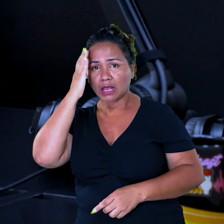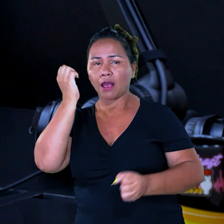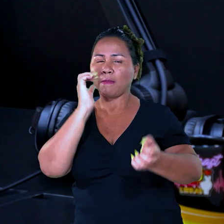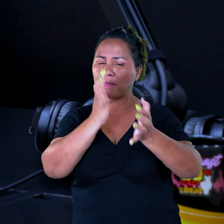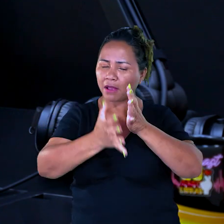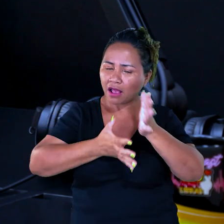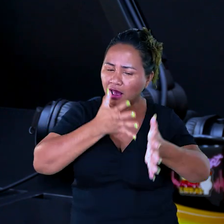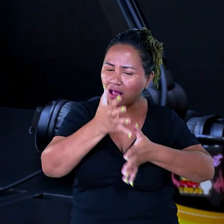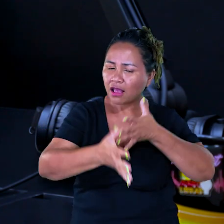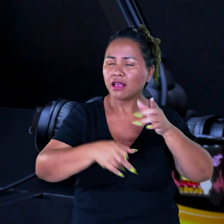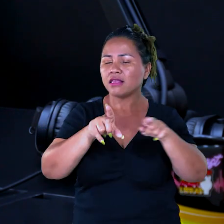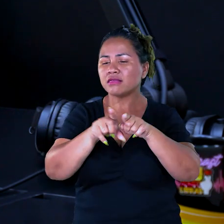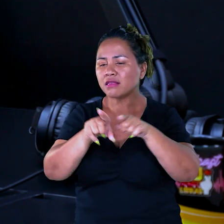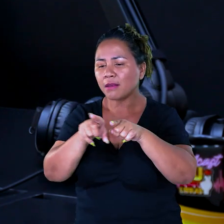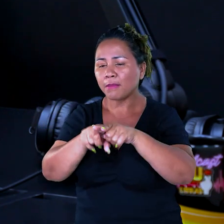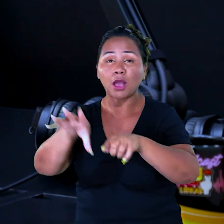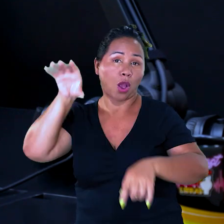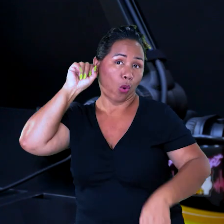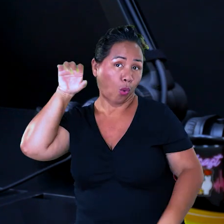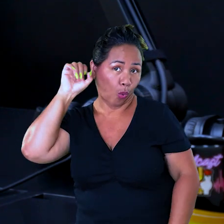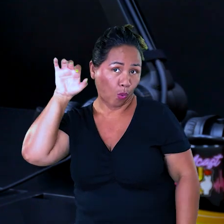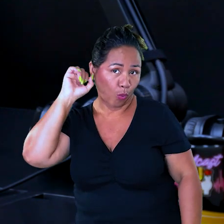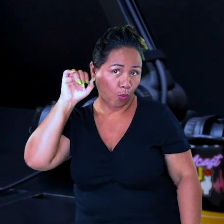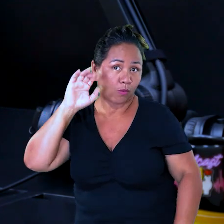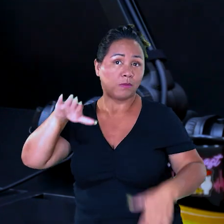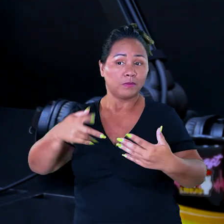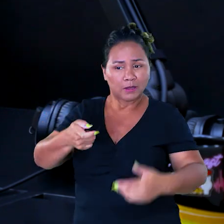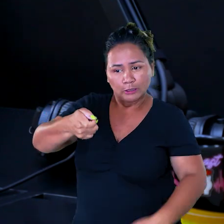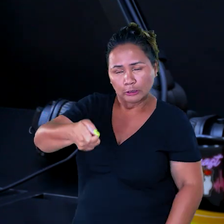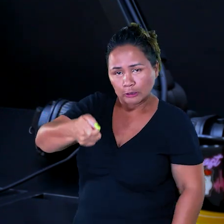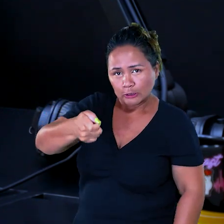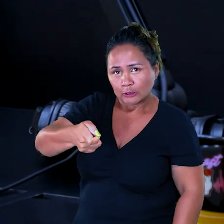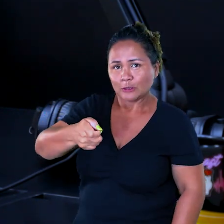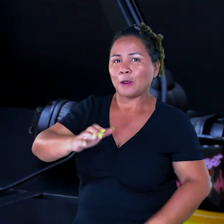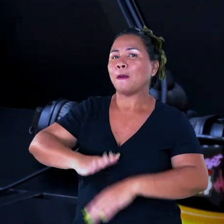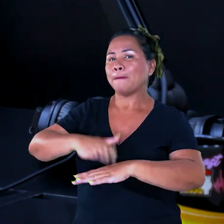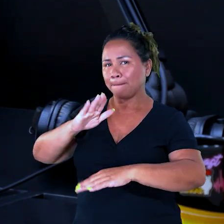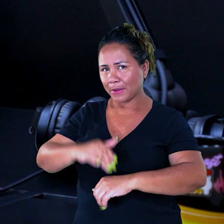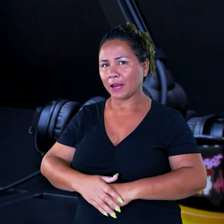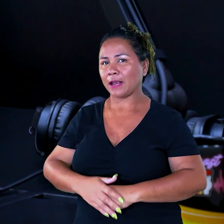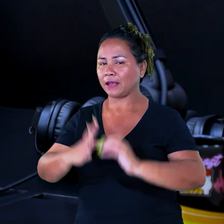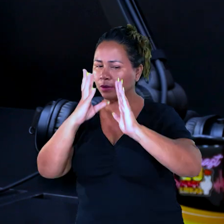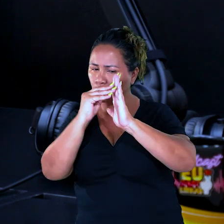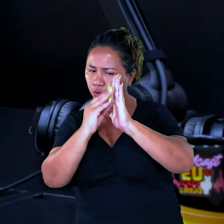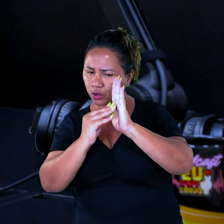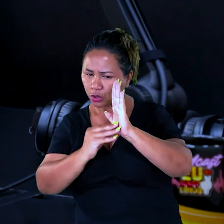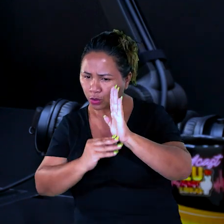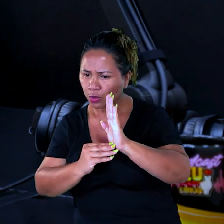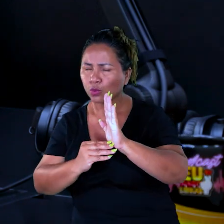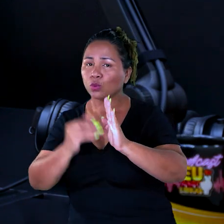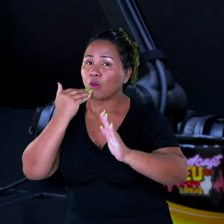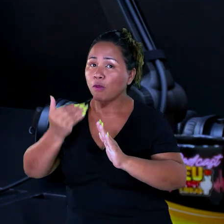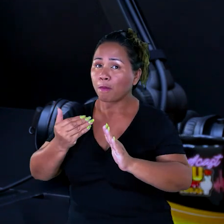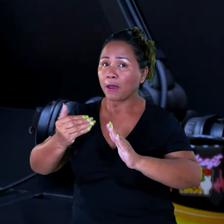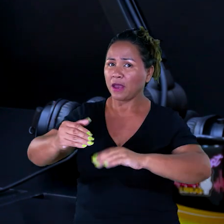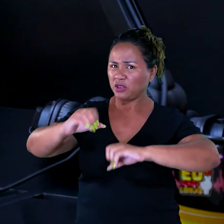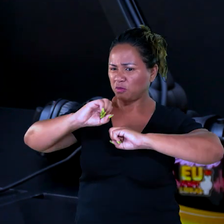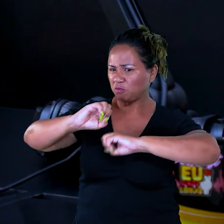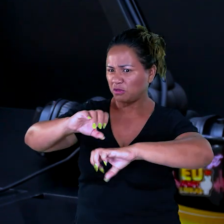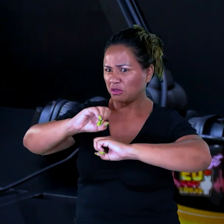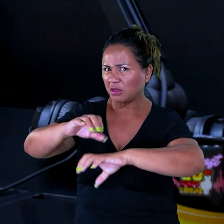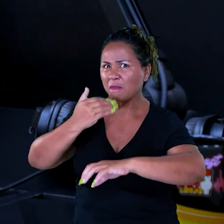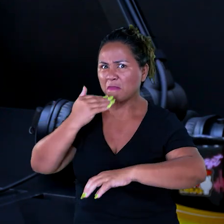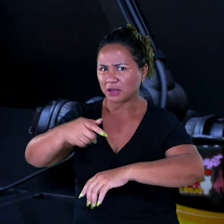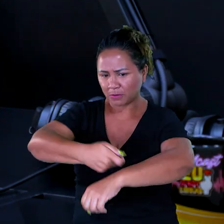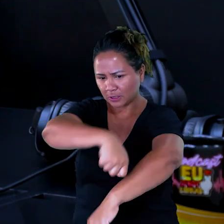gente trabalha de forma, assim, mais um pouco, digamos, puxada, né? Na questão do conteúdo, na questão deles cobrar um